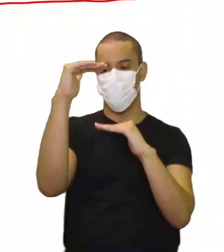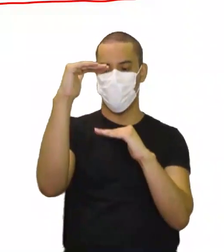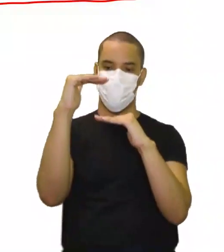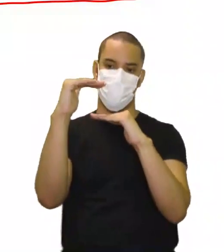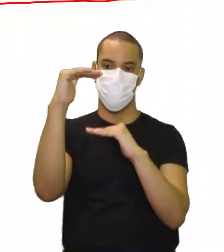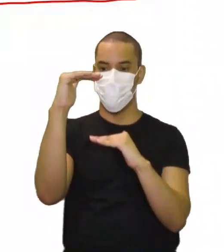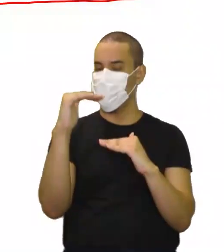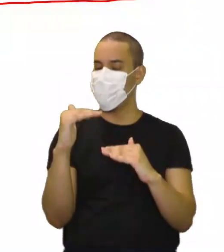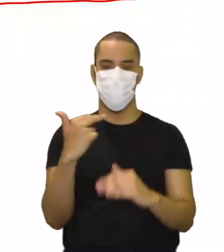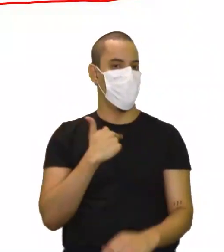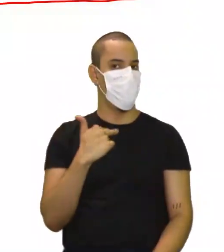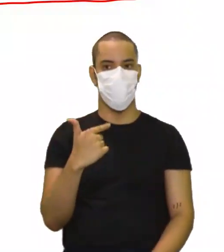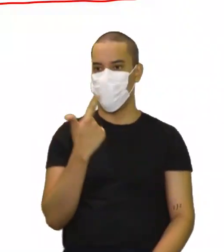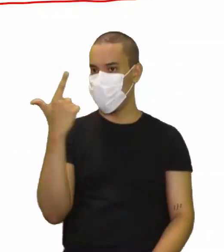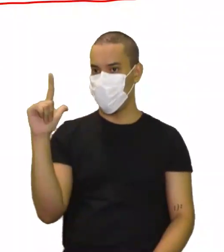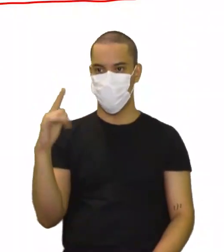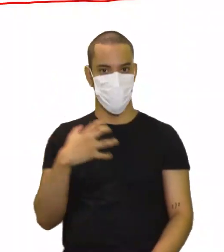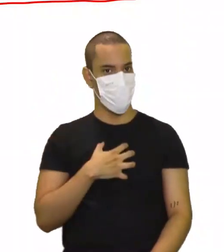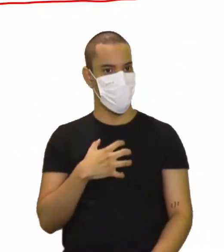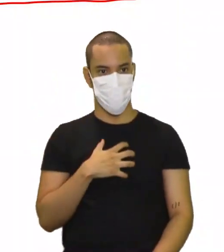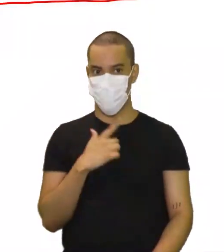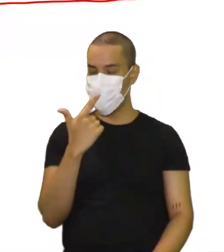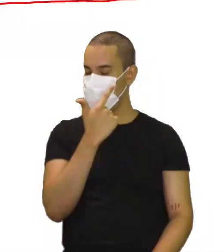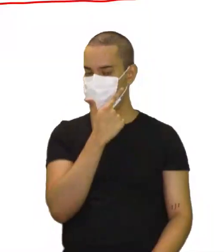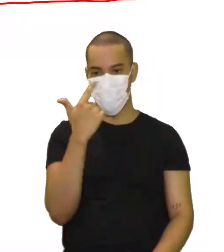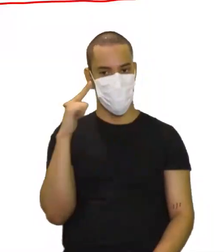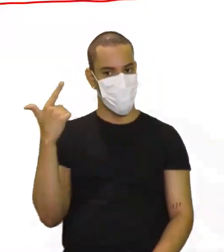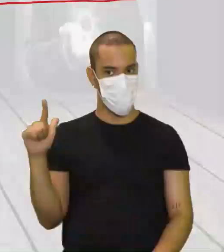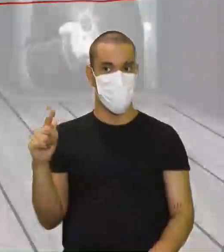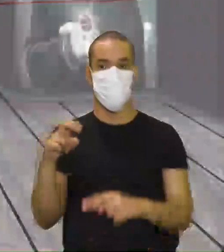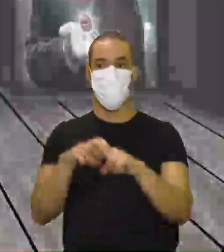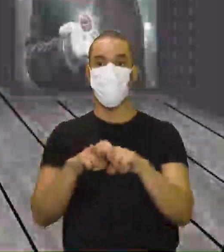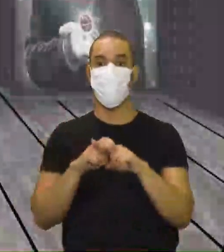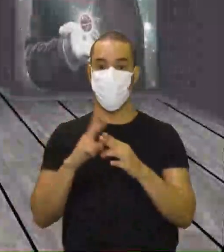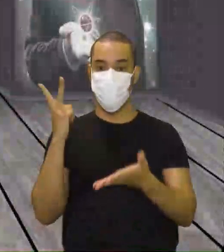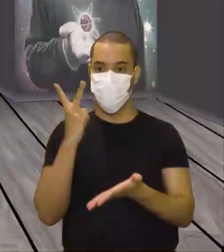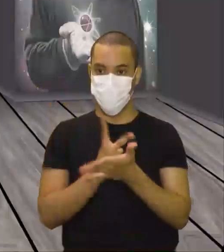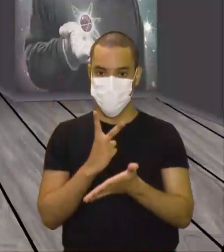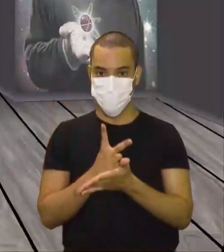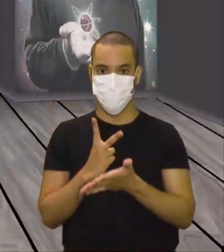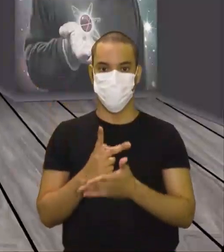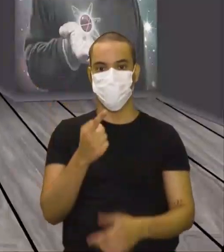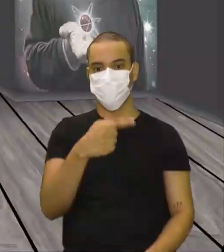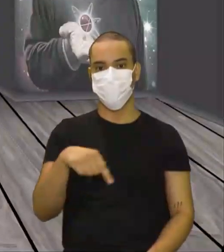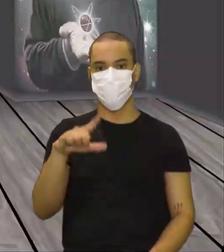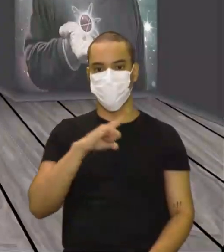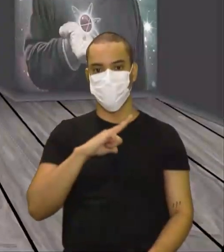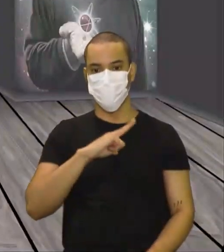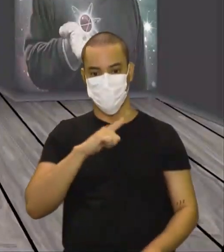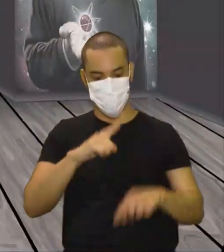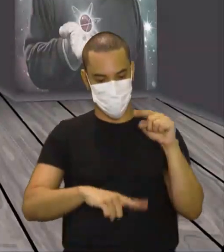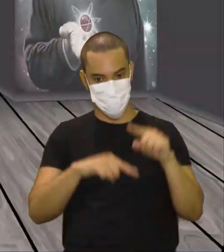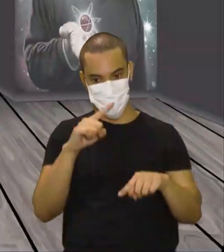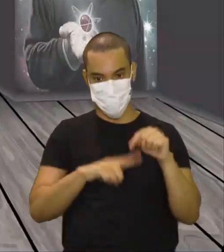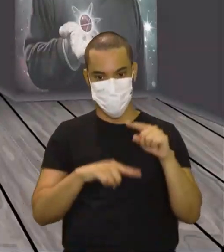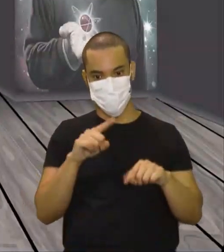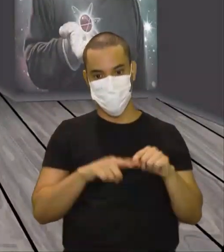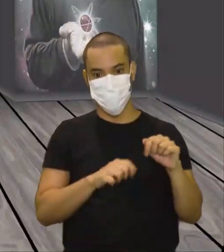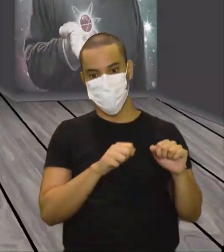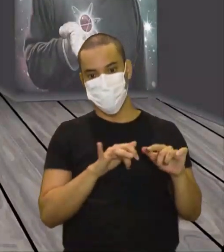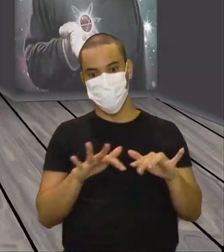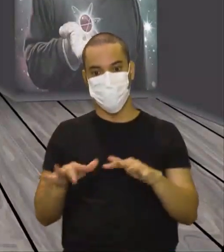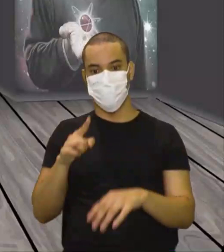ser de outra. Então, pessoal, olha só, toda vez que você tiver um objeto se movendo, aí você